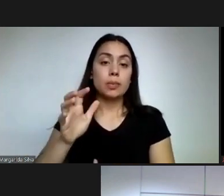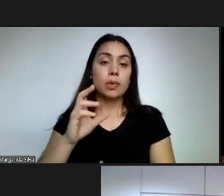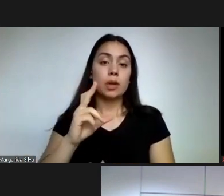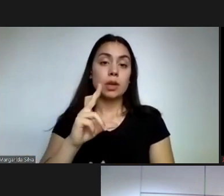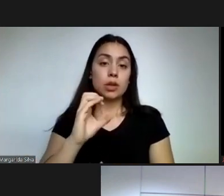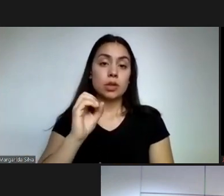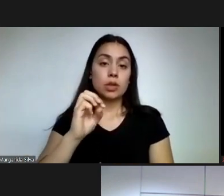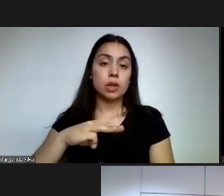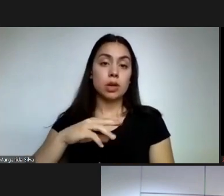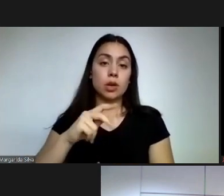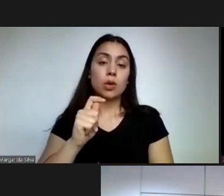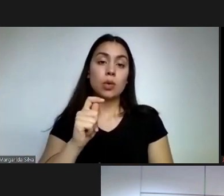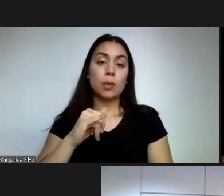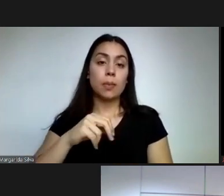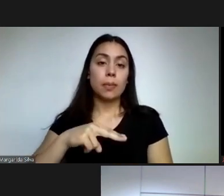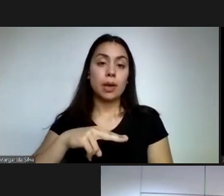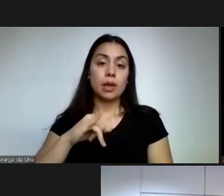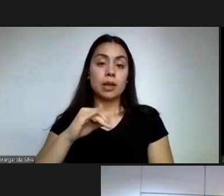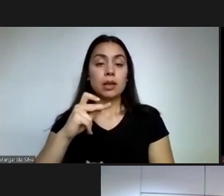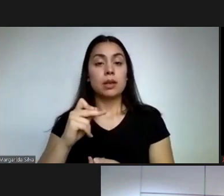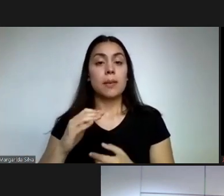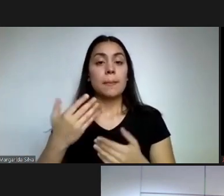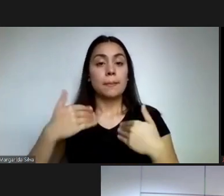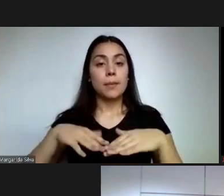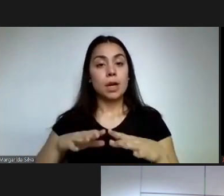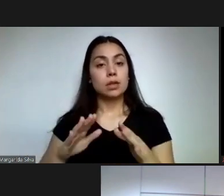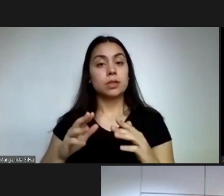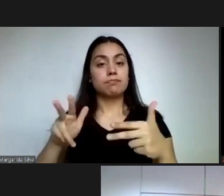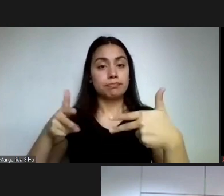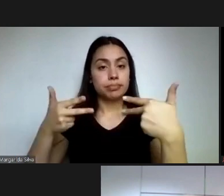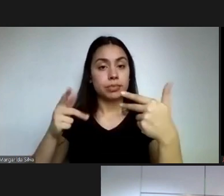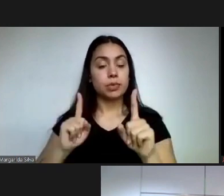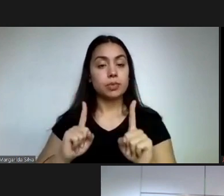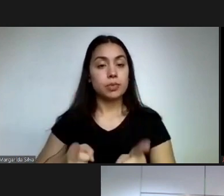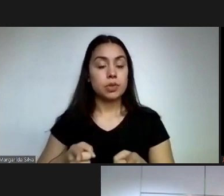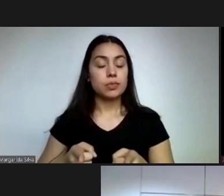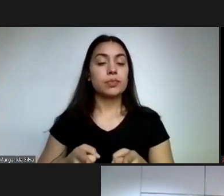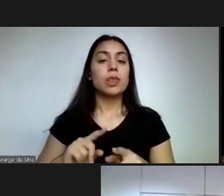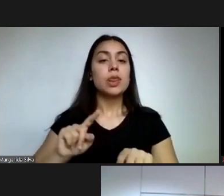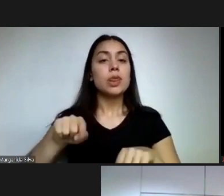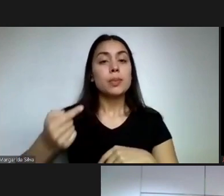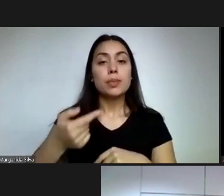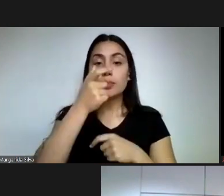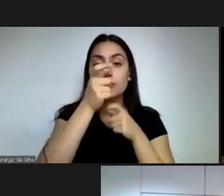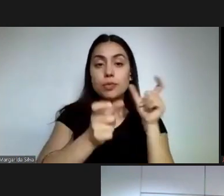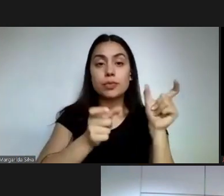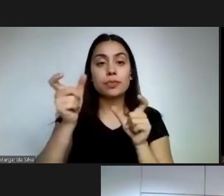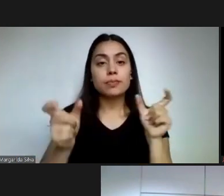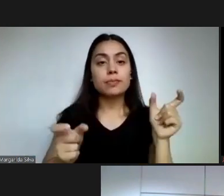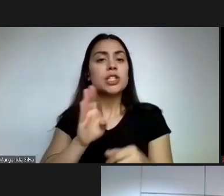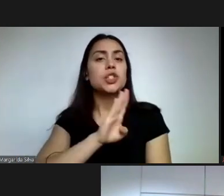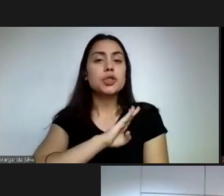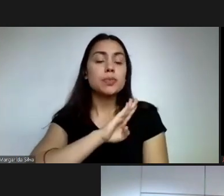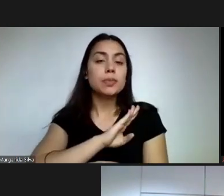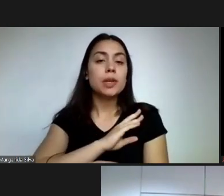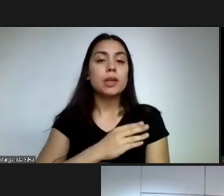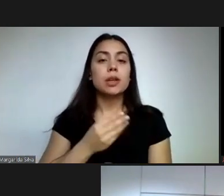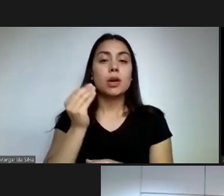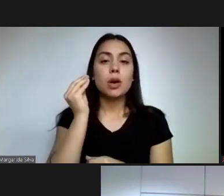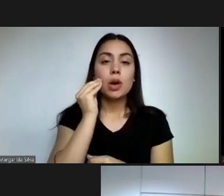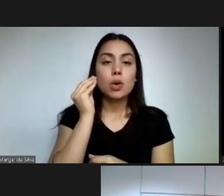Depois desta primeira formação, os jovens foram desafiados a desenvolverem, a experimentarem, portanto, começarem o seu processo